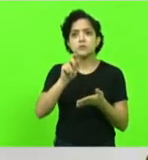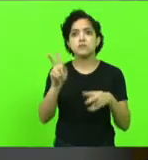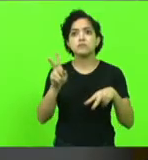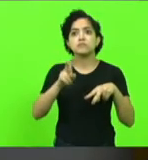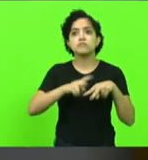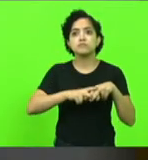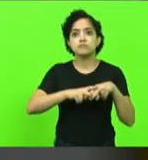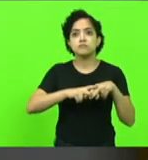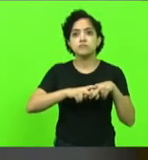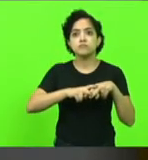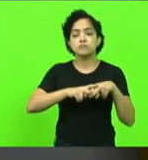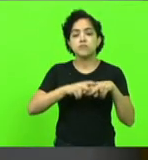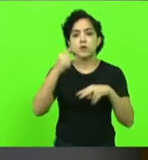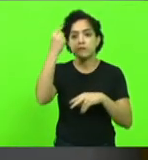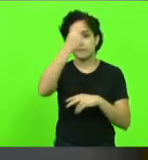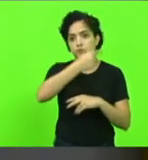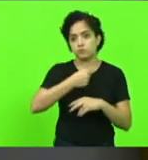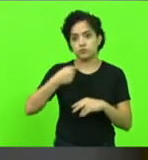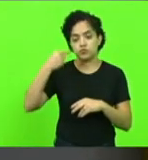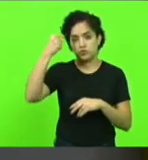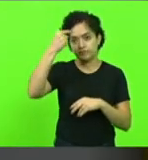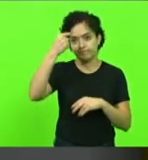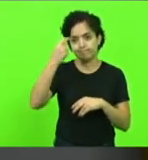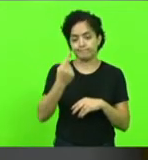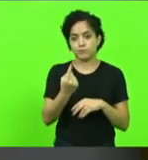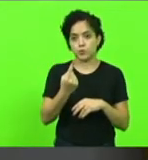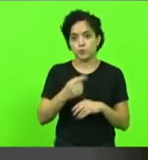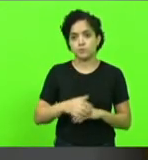24 horas.